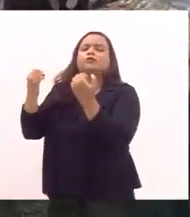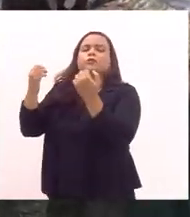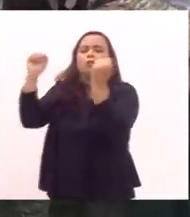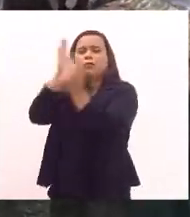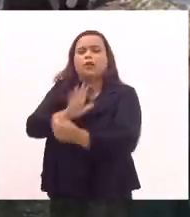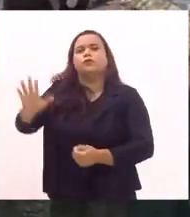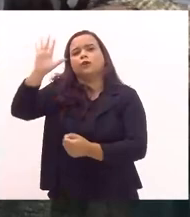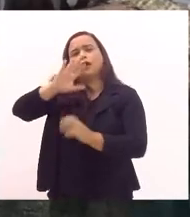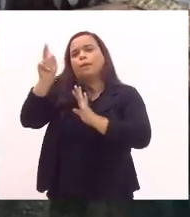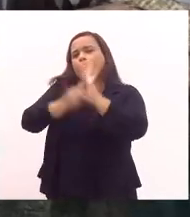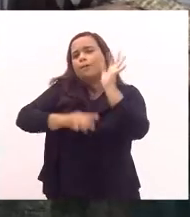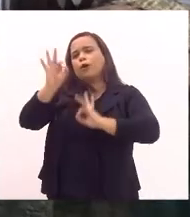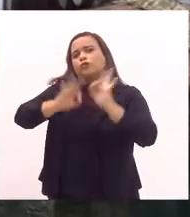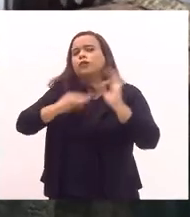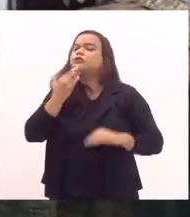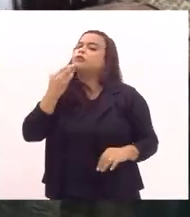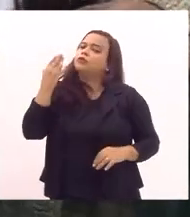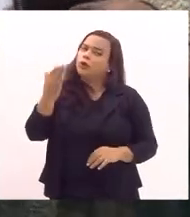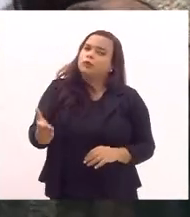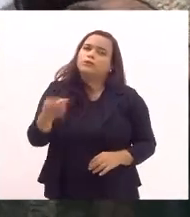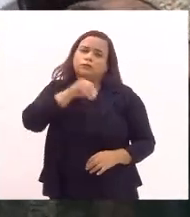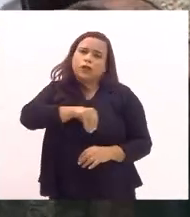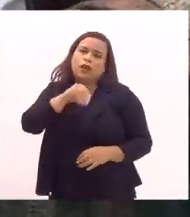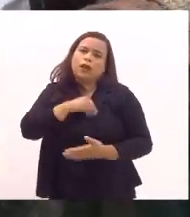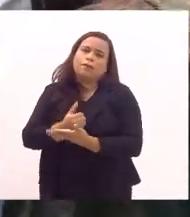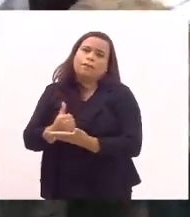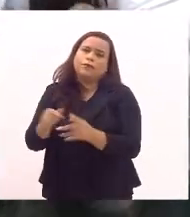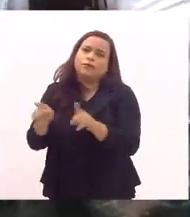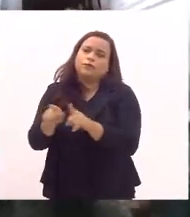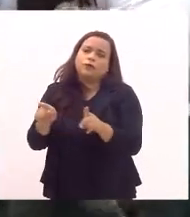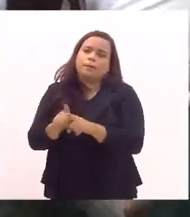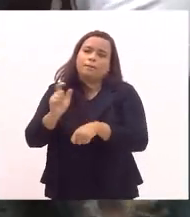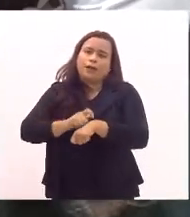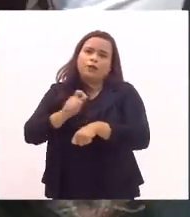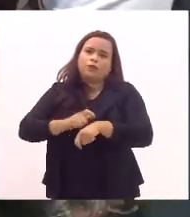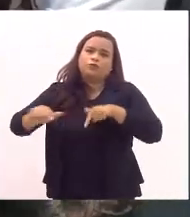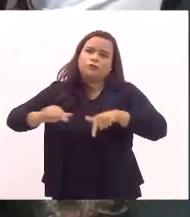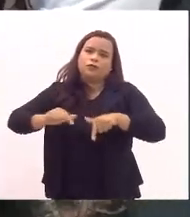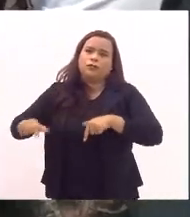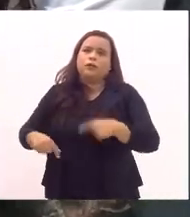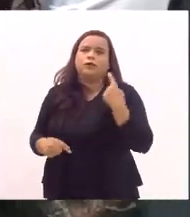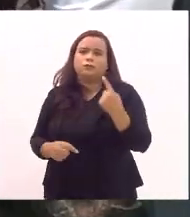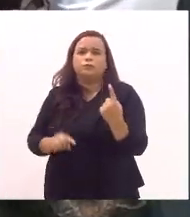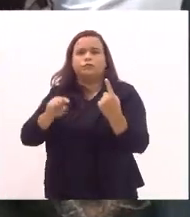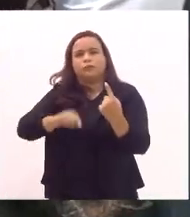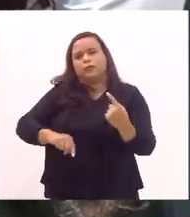um projeto de piso salarial e jornada de trabalho 1966